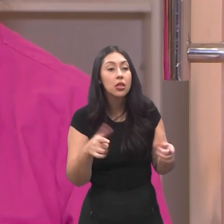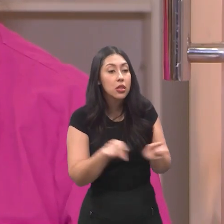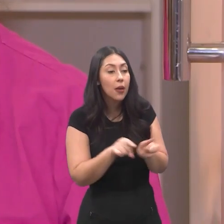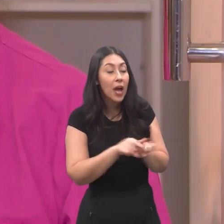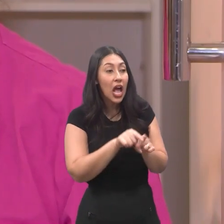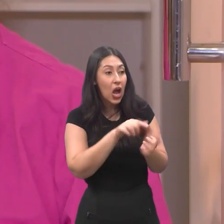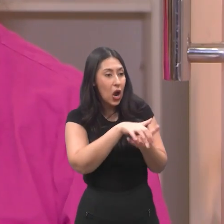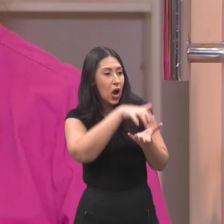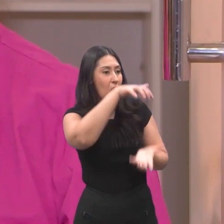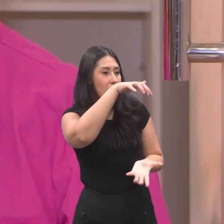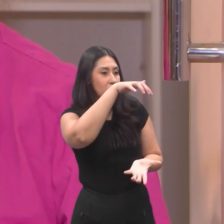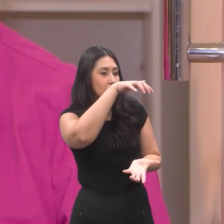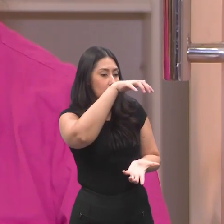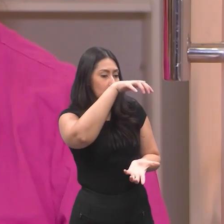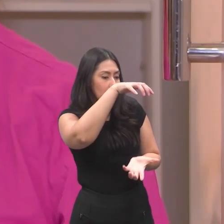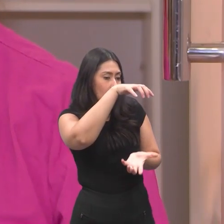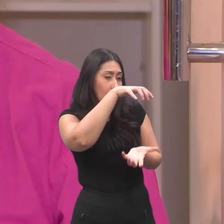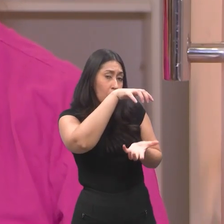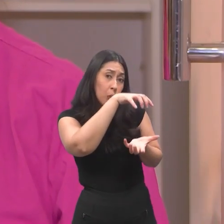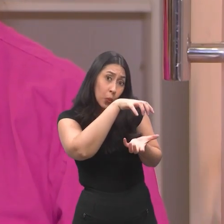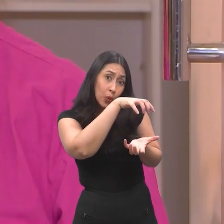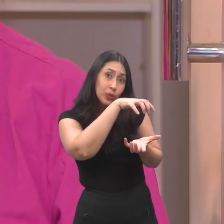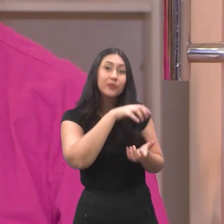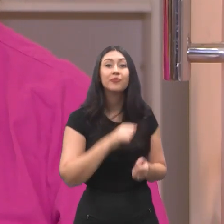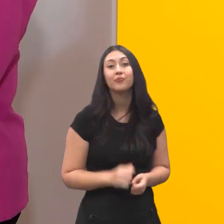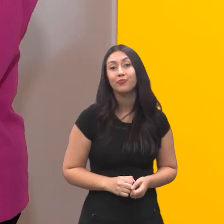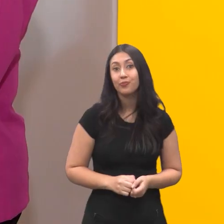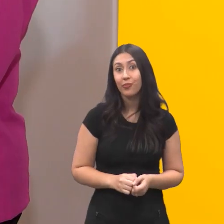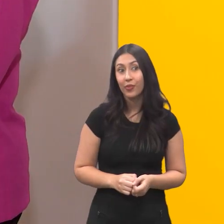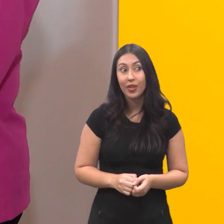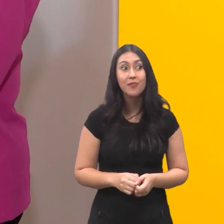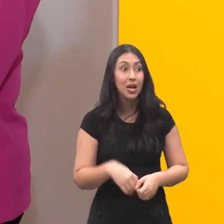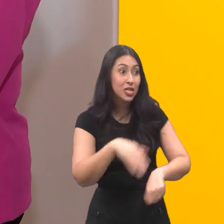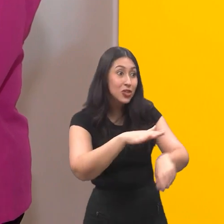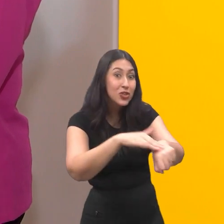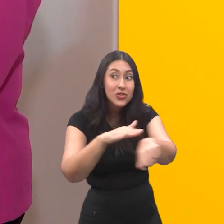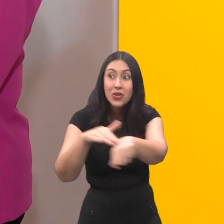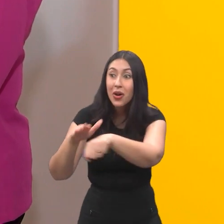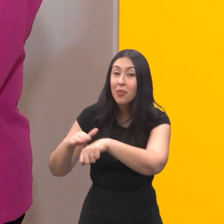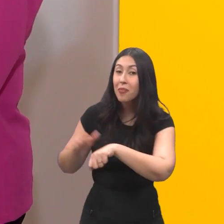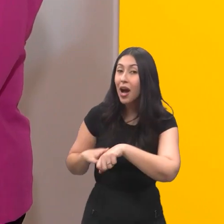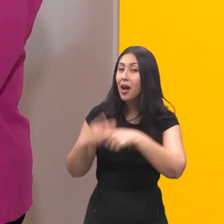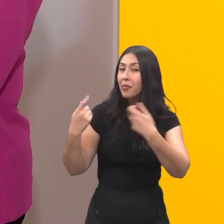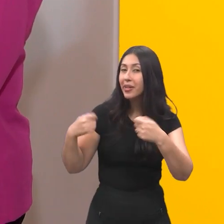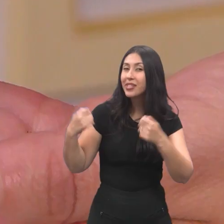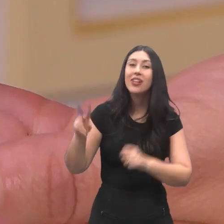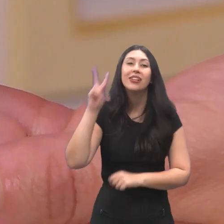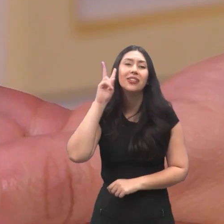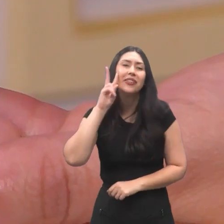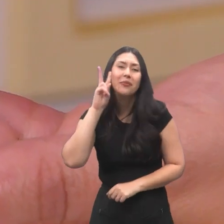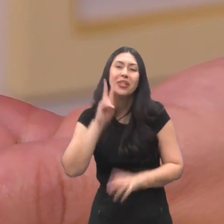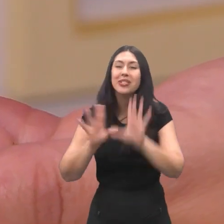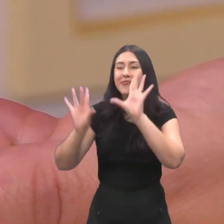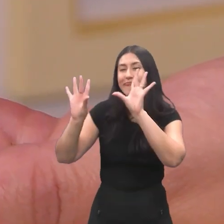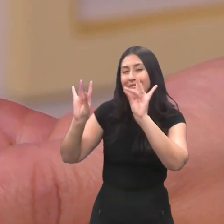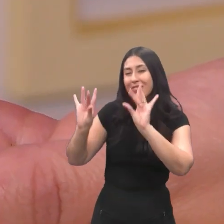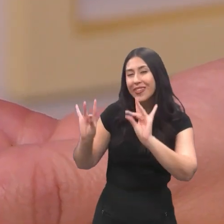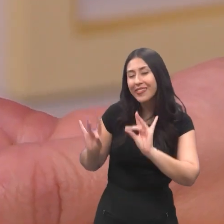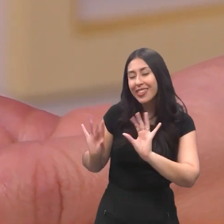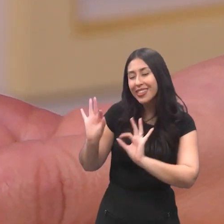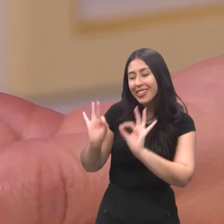pequenas, os ovos que antes eram grandes foram enxugados. Para atrair o público, ela investiu na criação de